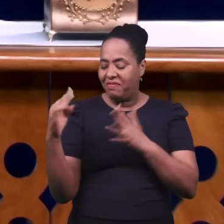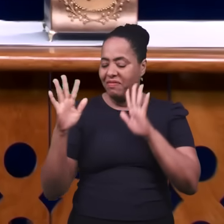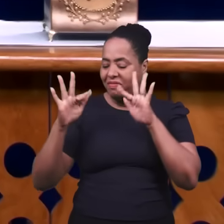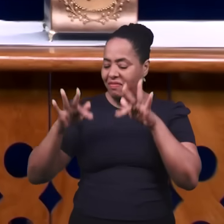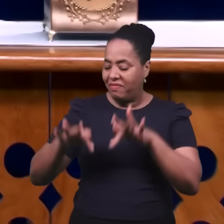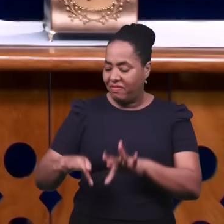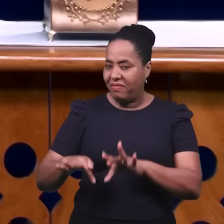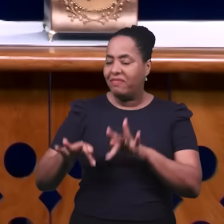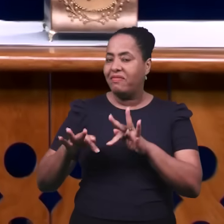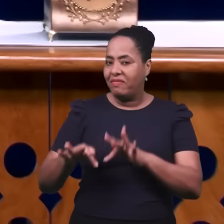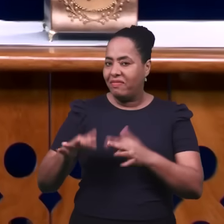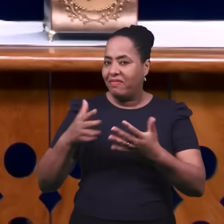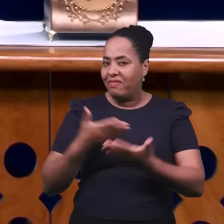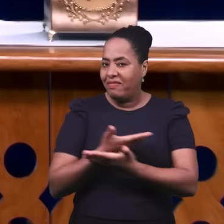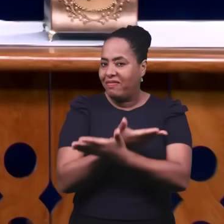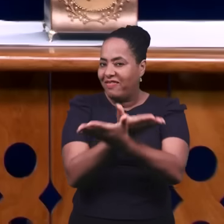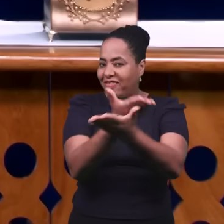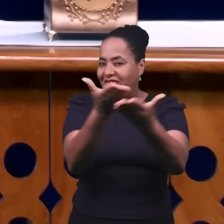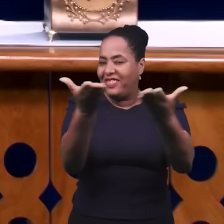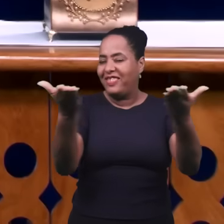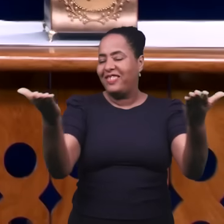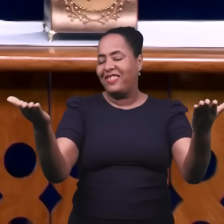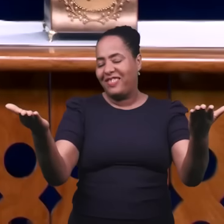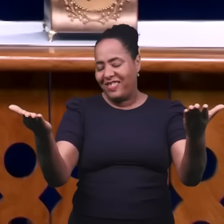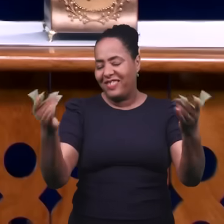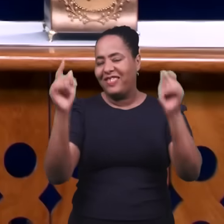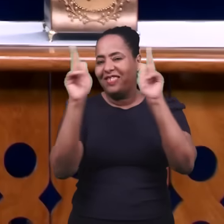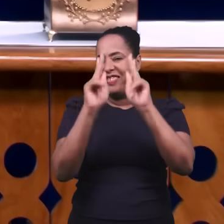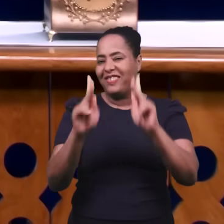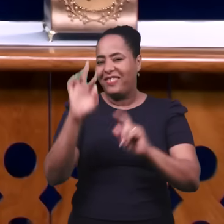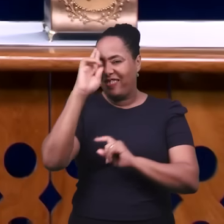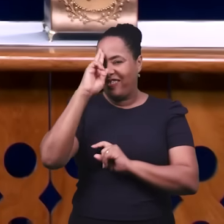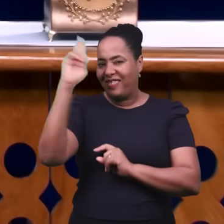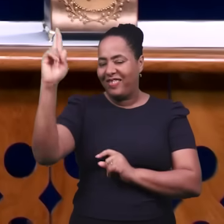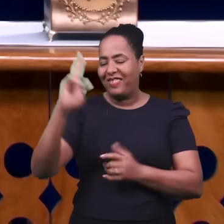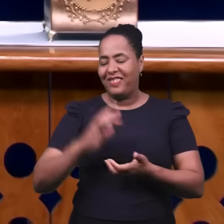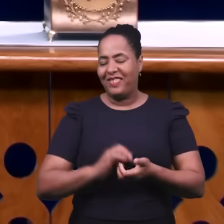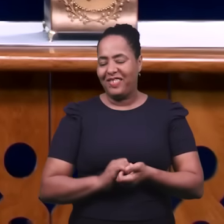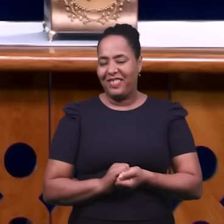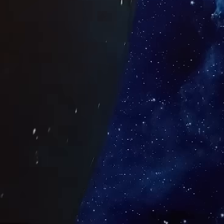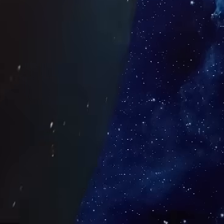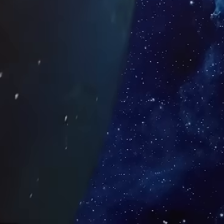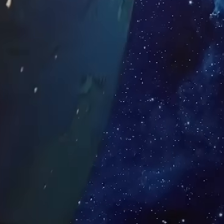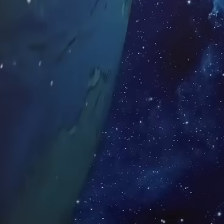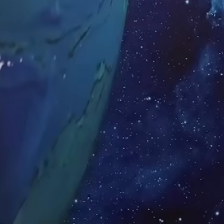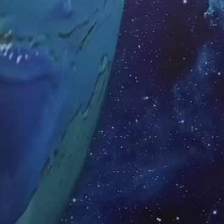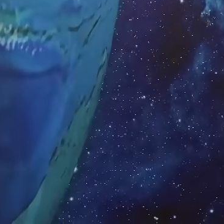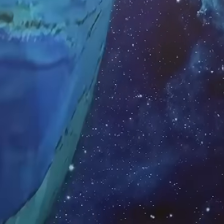Assim encerramos e desejamos a todos a paz do Senhor.